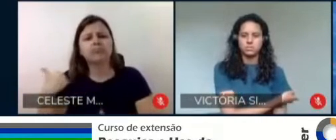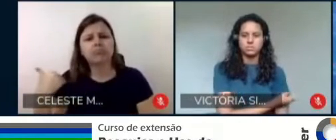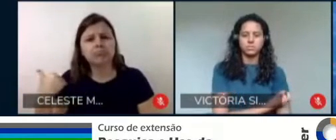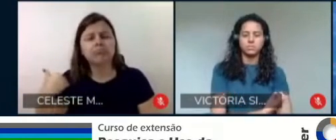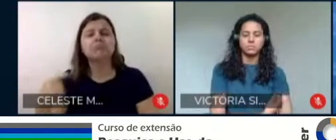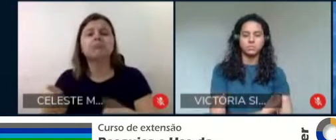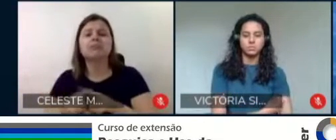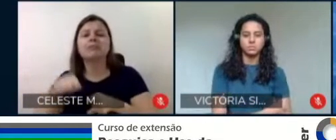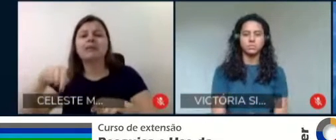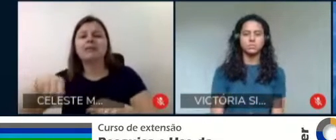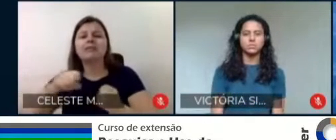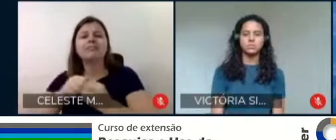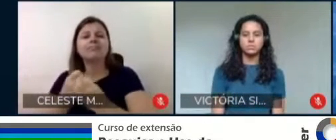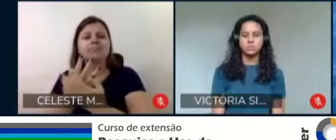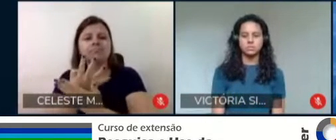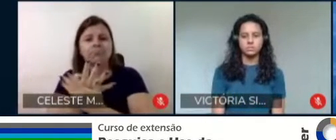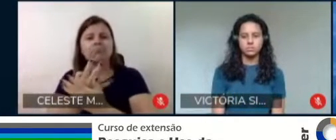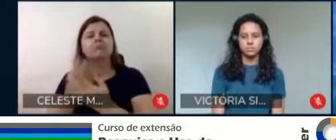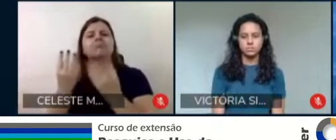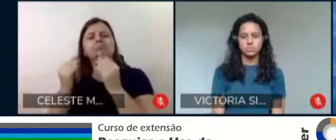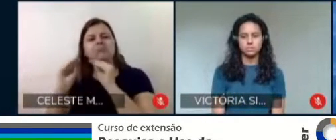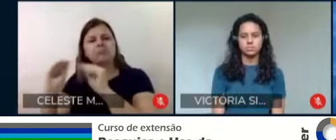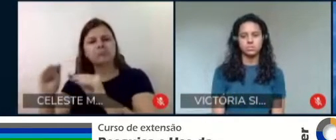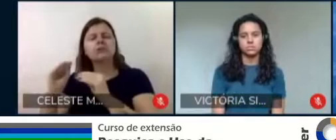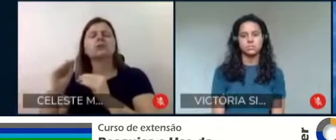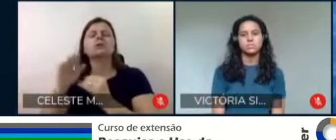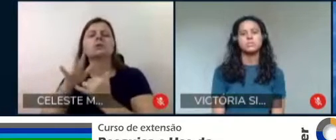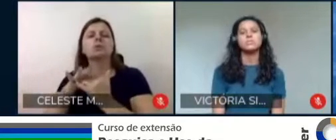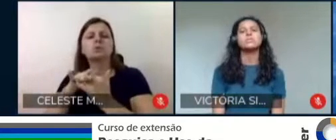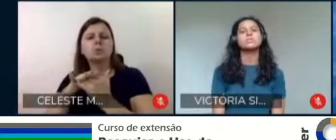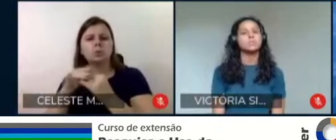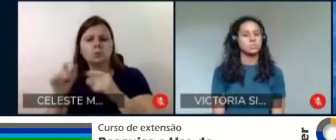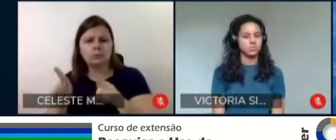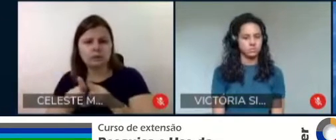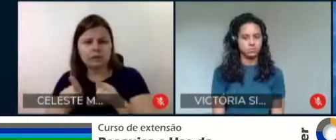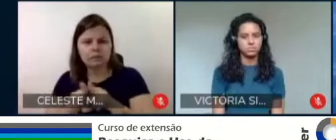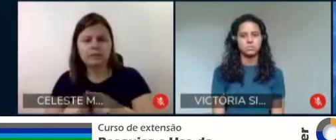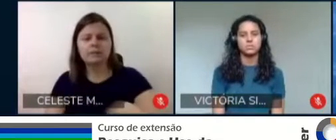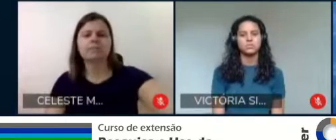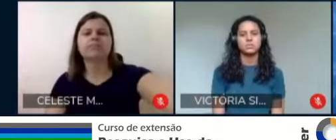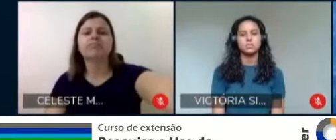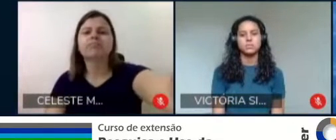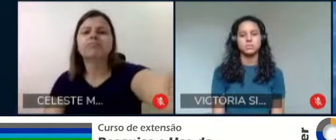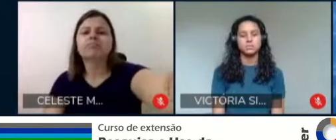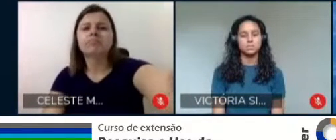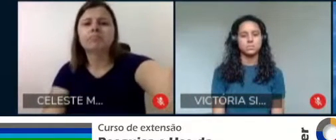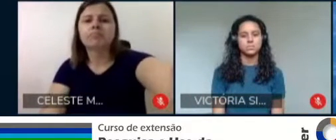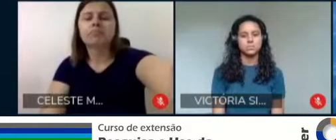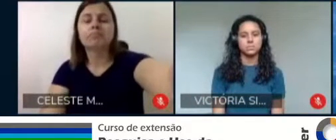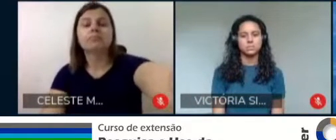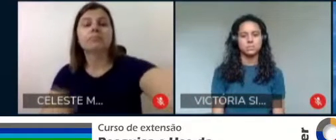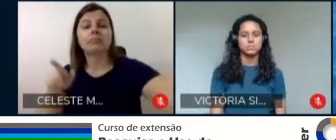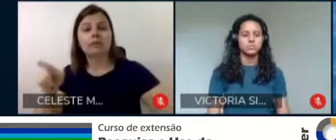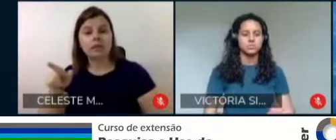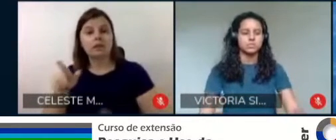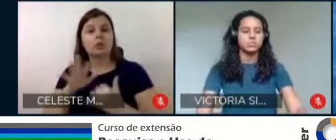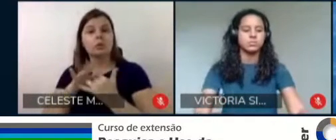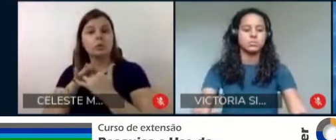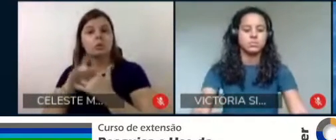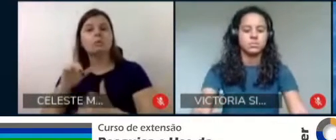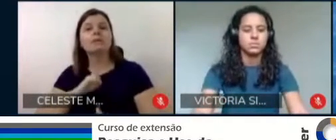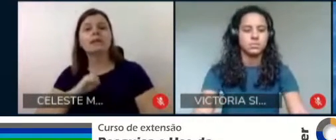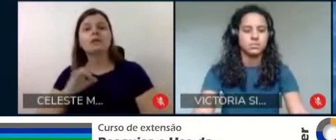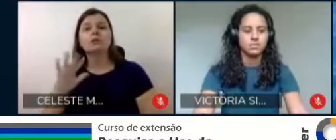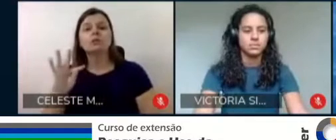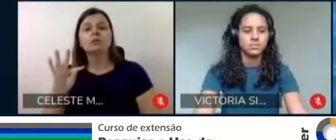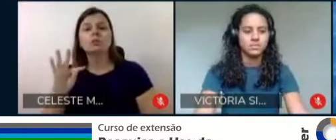ficará disponível no YouTube, né? Pelo que eu entendi. Existem tutoriais no YouTube também que podem ajudar naquilo